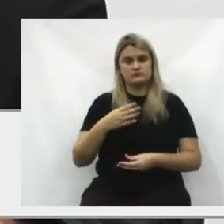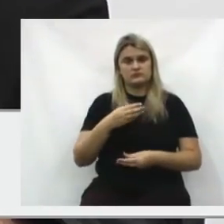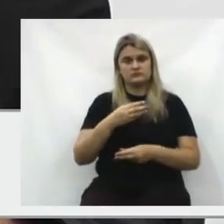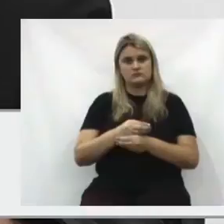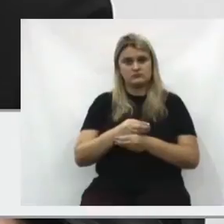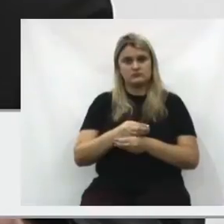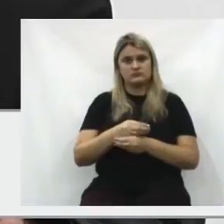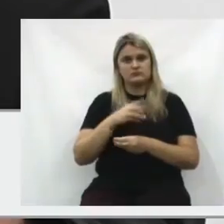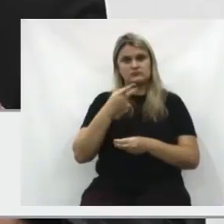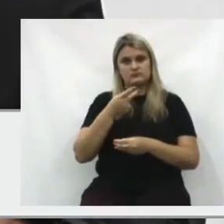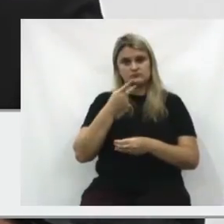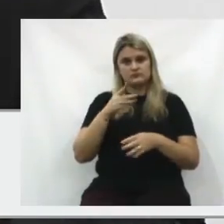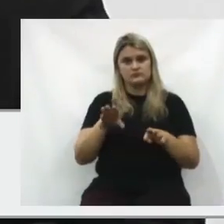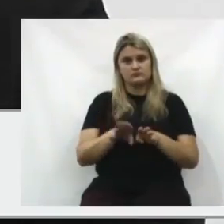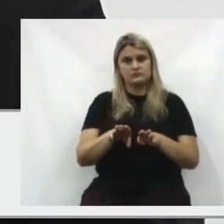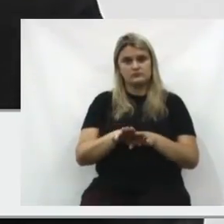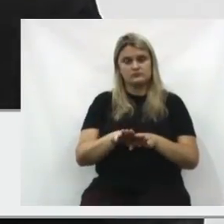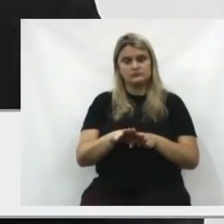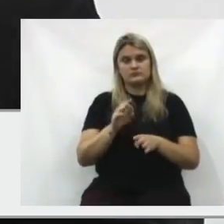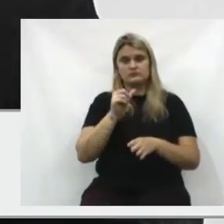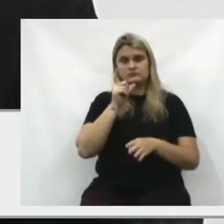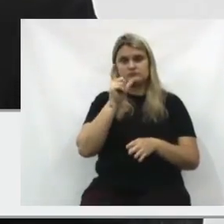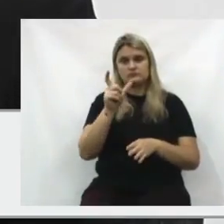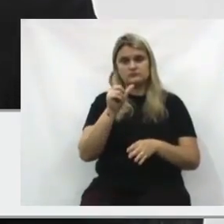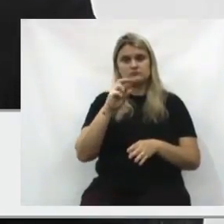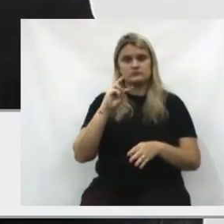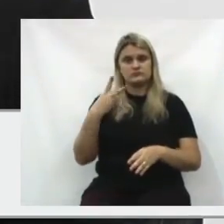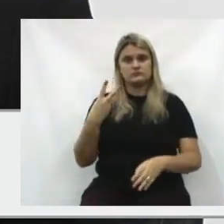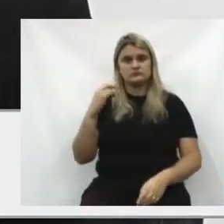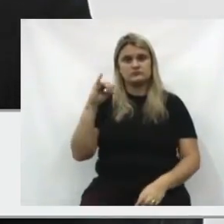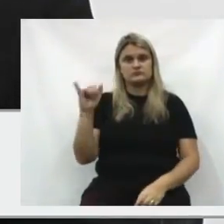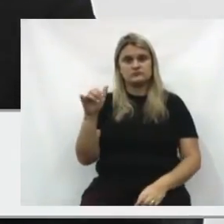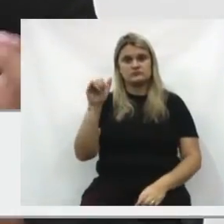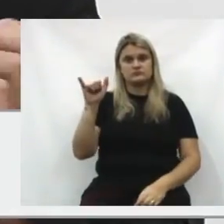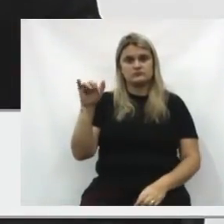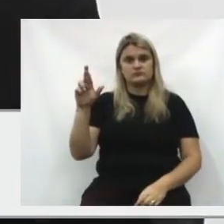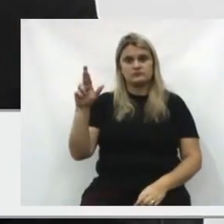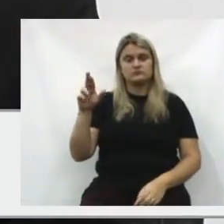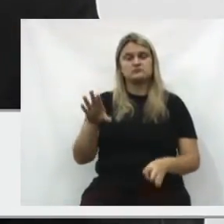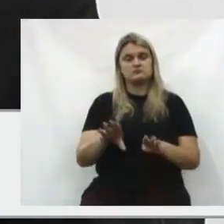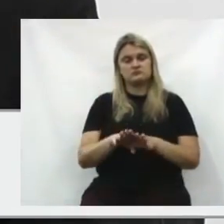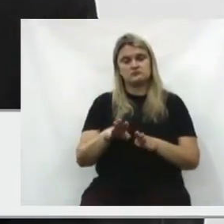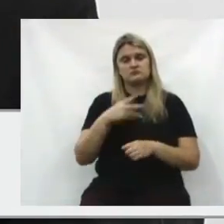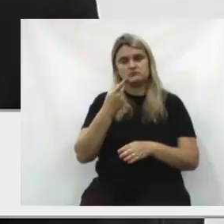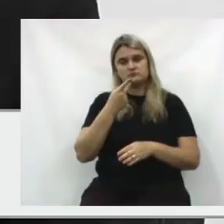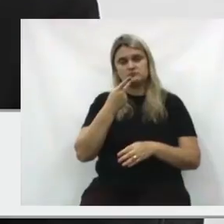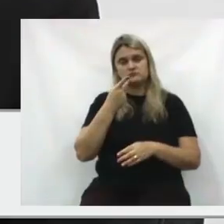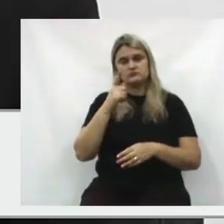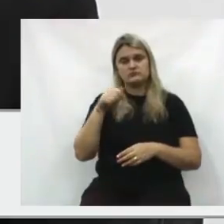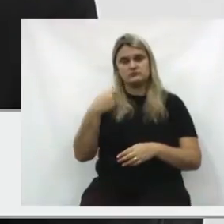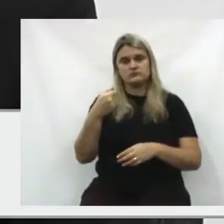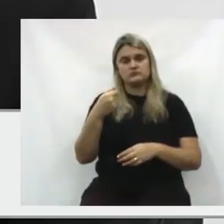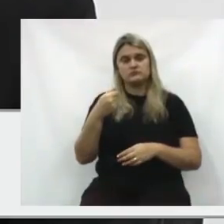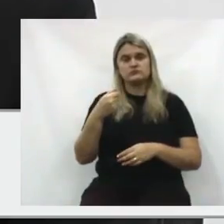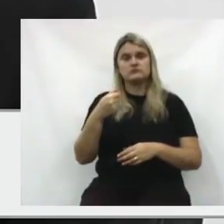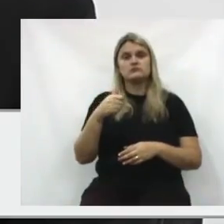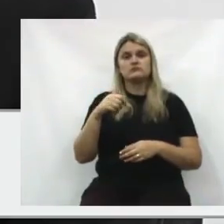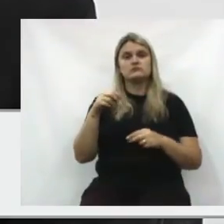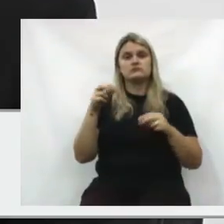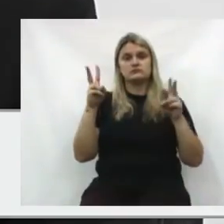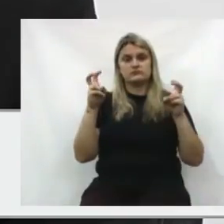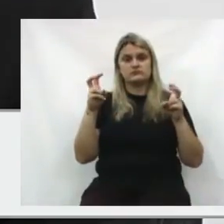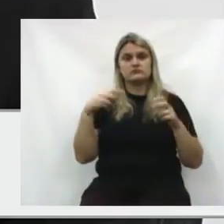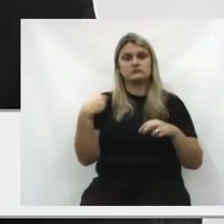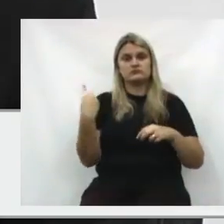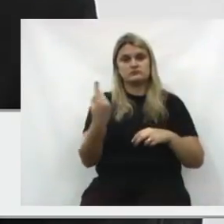só gostaria de complementar também as palavras do vereador Jair Brunhago, também se pronunciou sobre